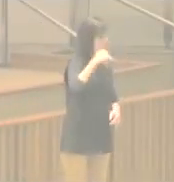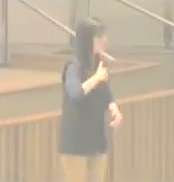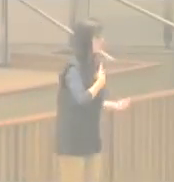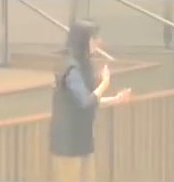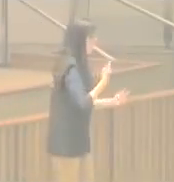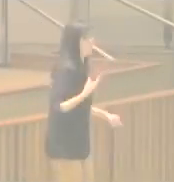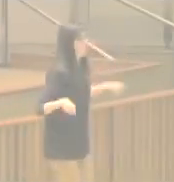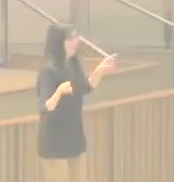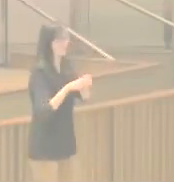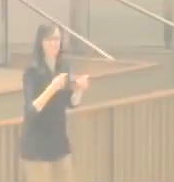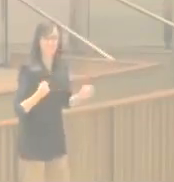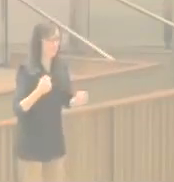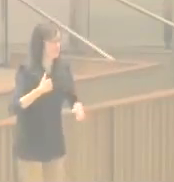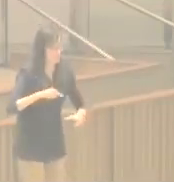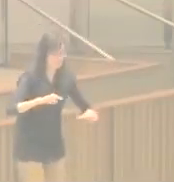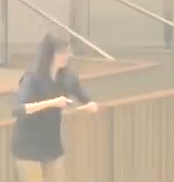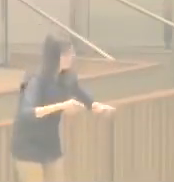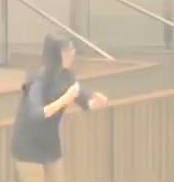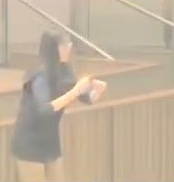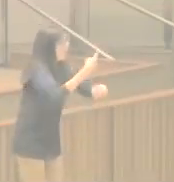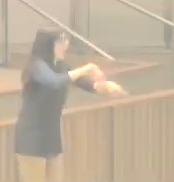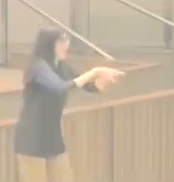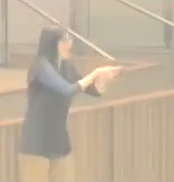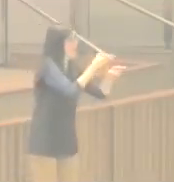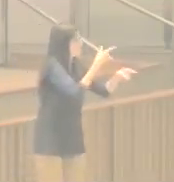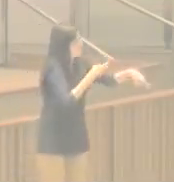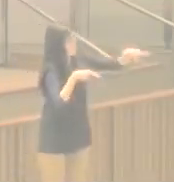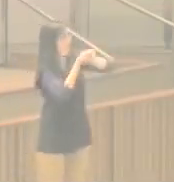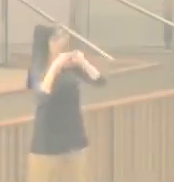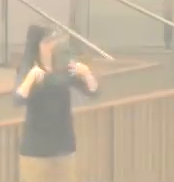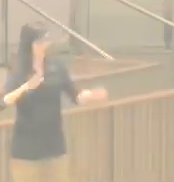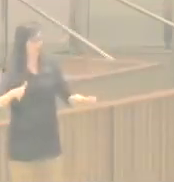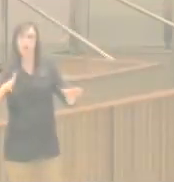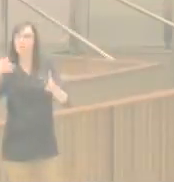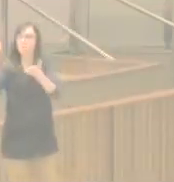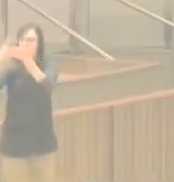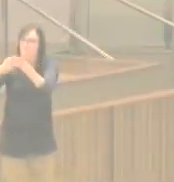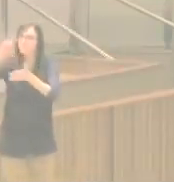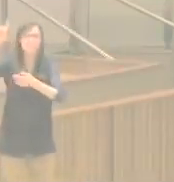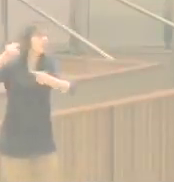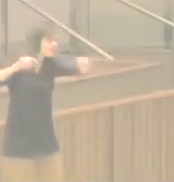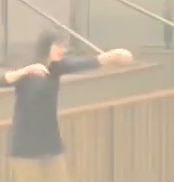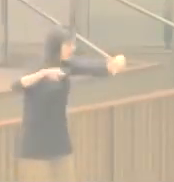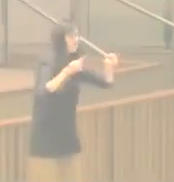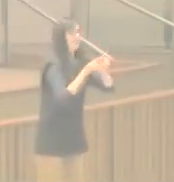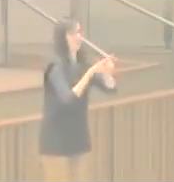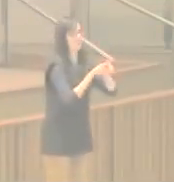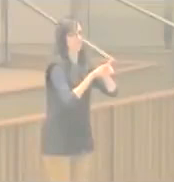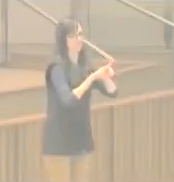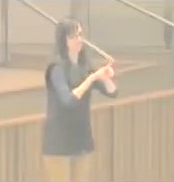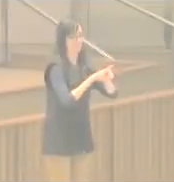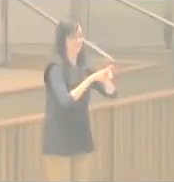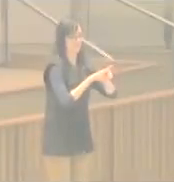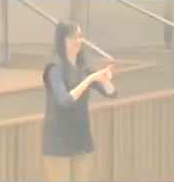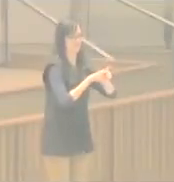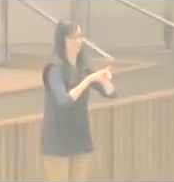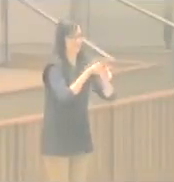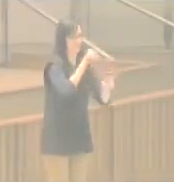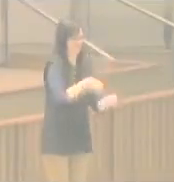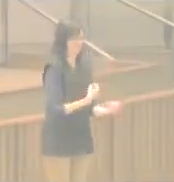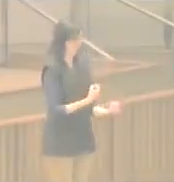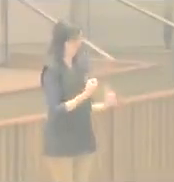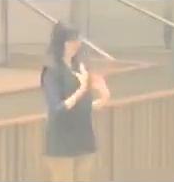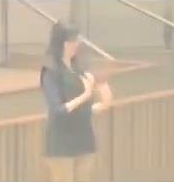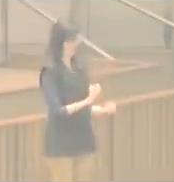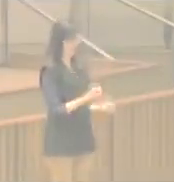nome do Senhor, a glória do Senhor e o culto do Senhor fossem também restaurados. E essa é uma das grandes lições